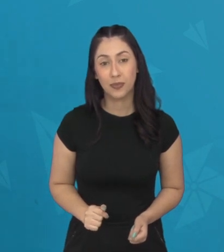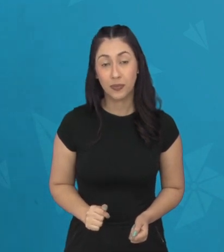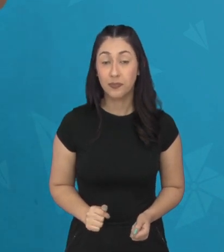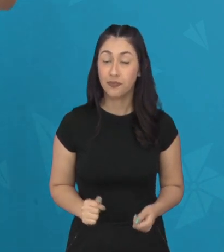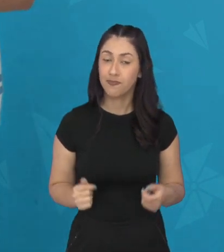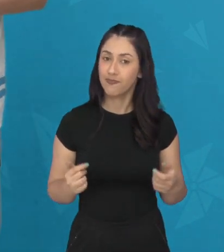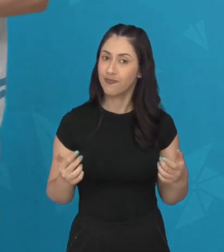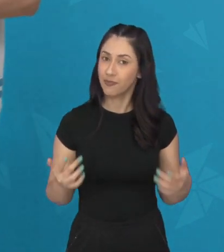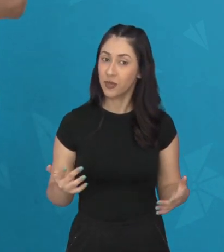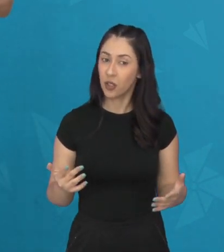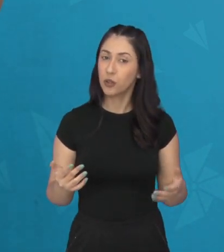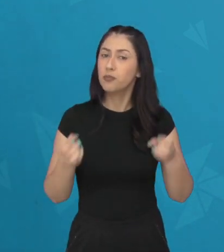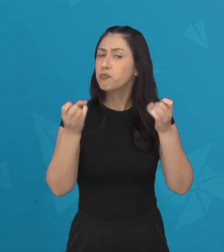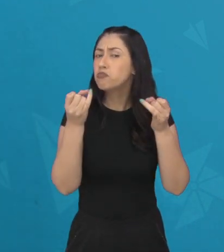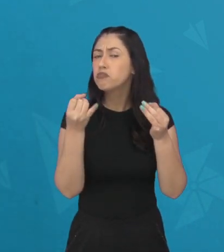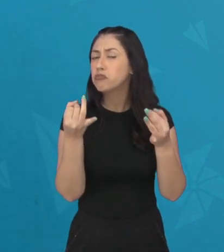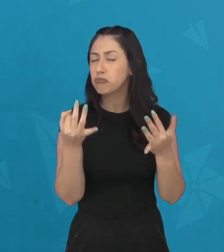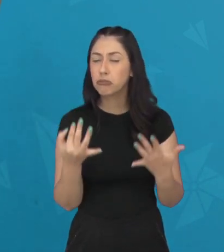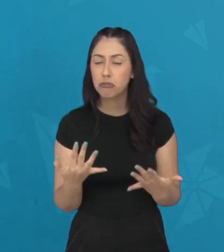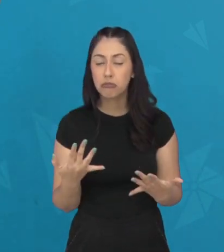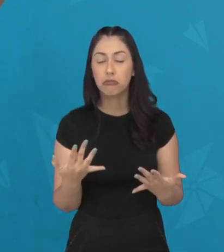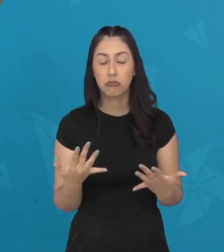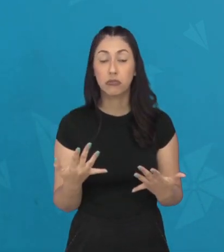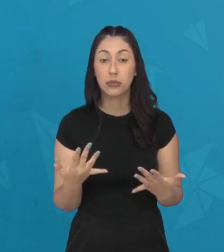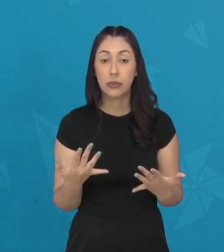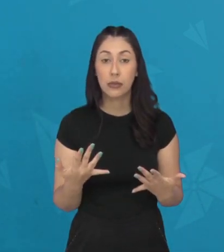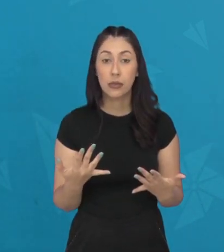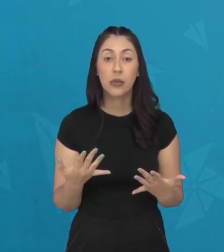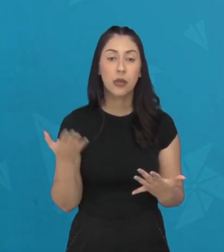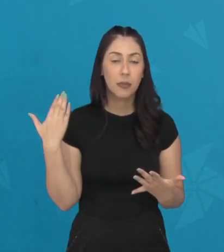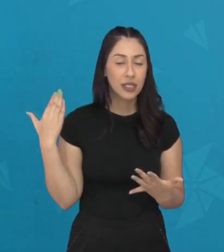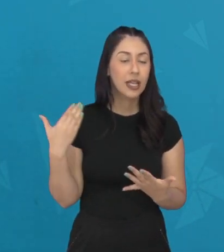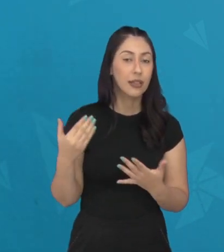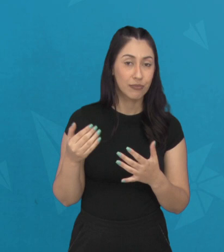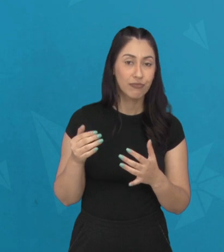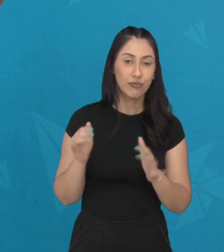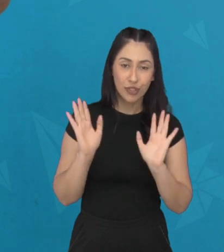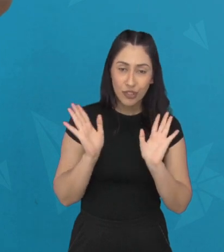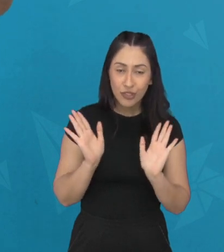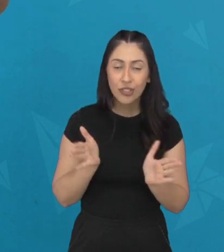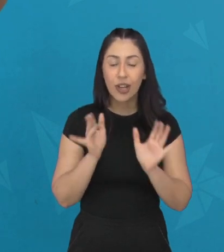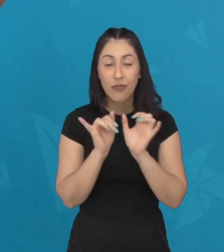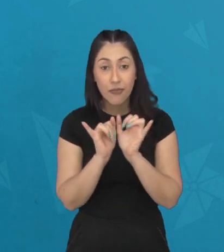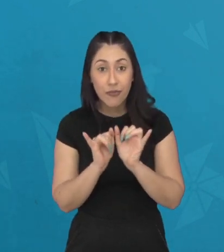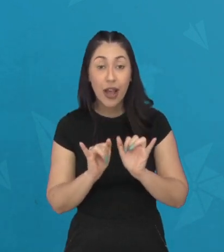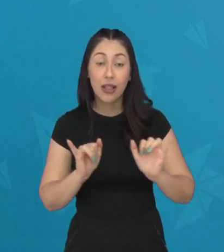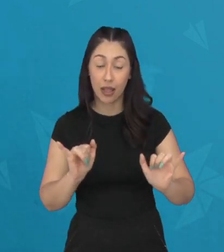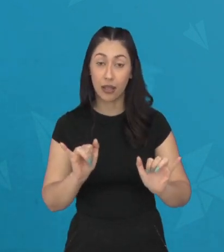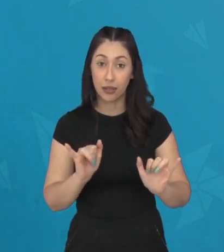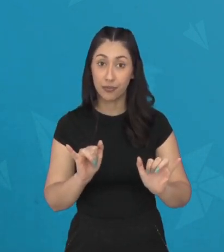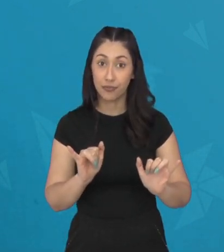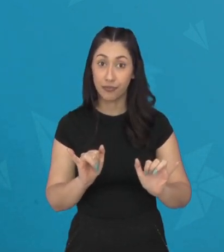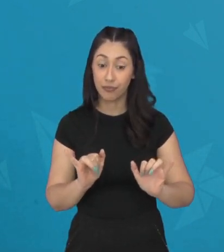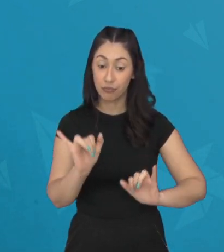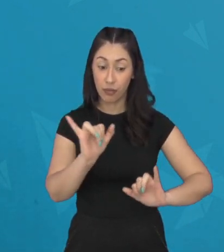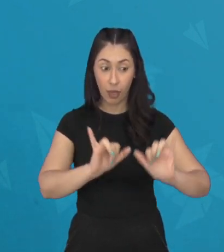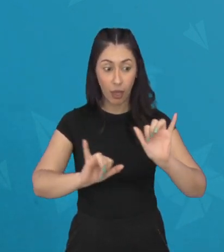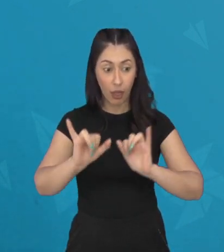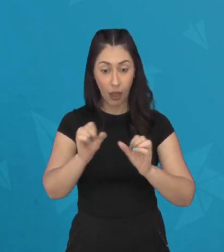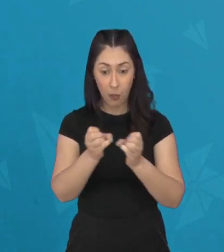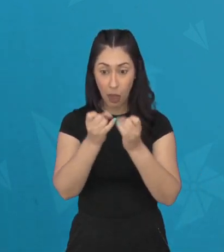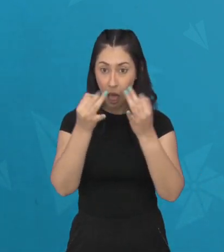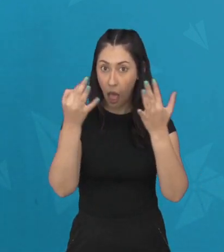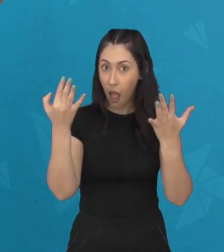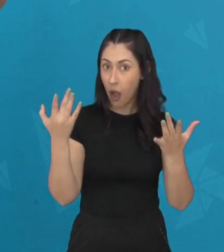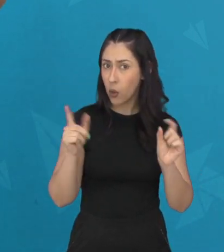Bom, a introdução aqui, né, como eu falei na aula passada, né, estequiometria trata-se da ciência, né, a sub-área da química que a